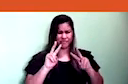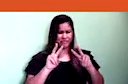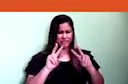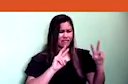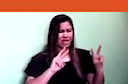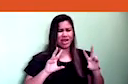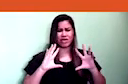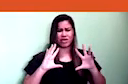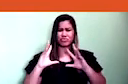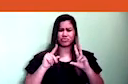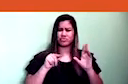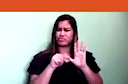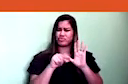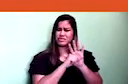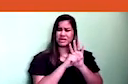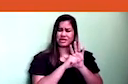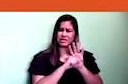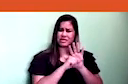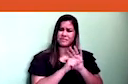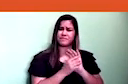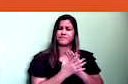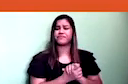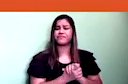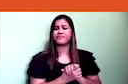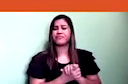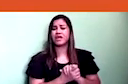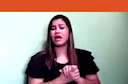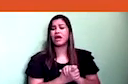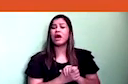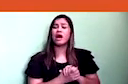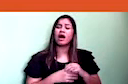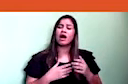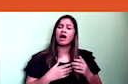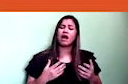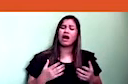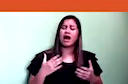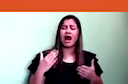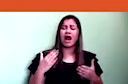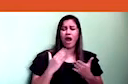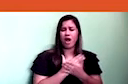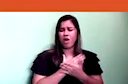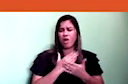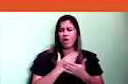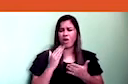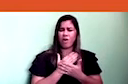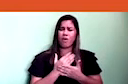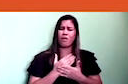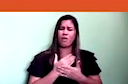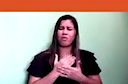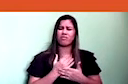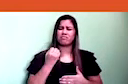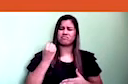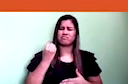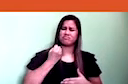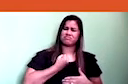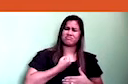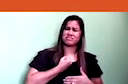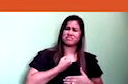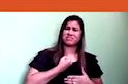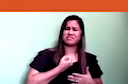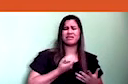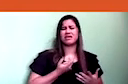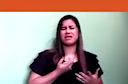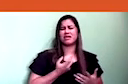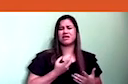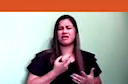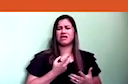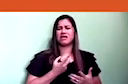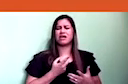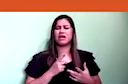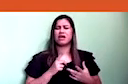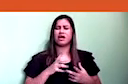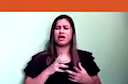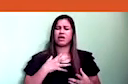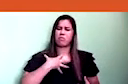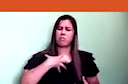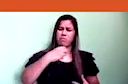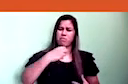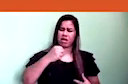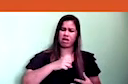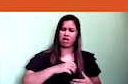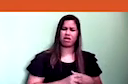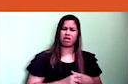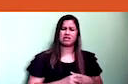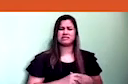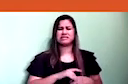tem alguns aqui episódios maníacos, comportamento suicida, ansiedade generalizada, fobia, pânico, estado paranoide,